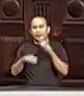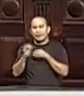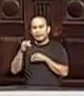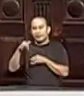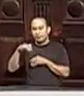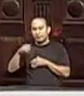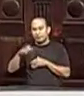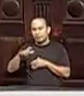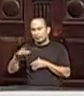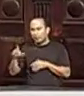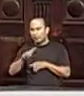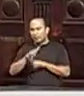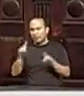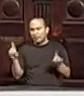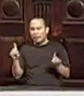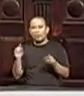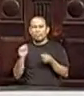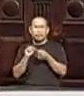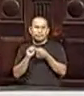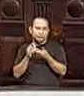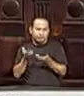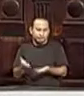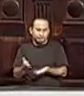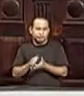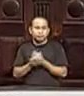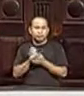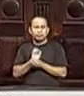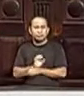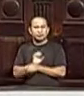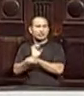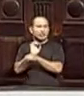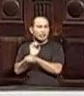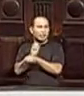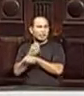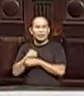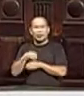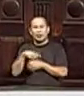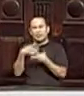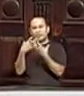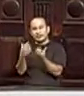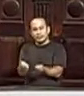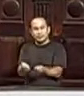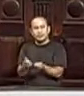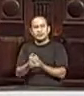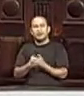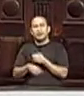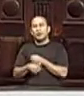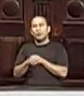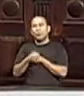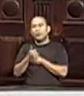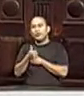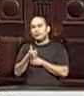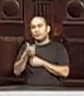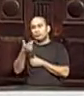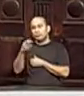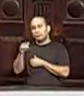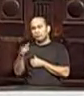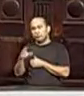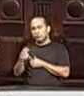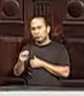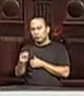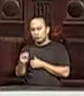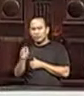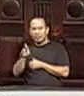de ônibus não foram licitadas. Com isso, o Estado está abrindo mão de receber uma outorga de quase 2 bilhões de reais e